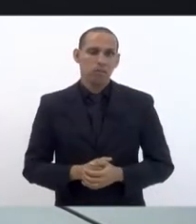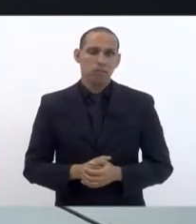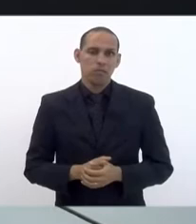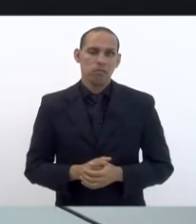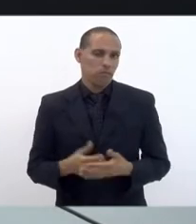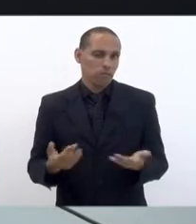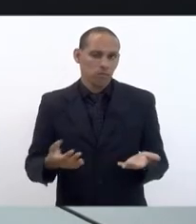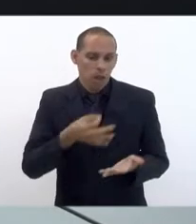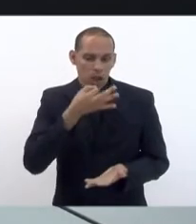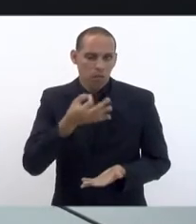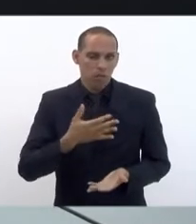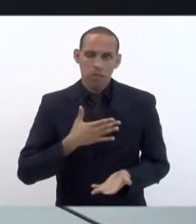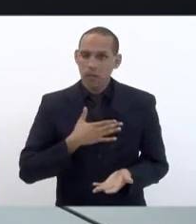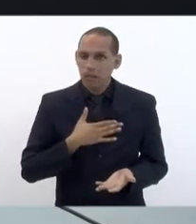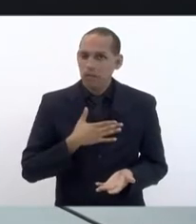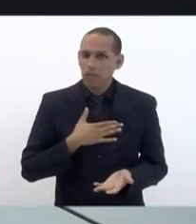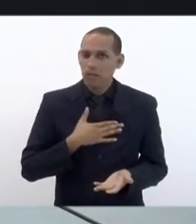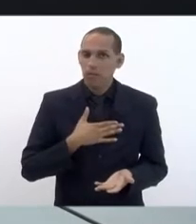meu parecer,